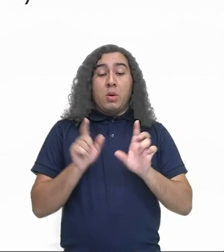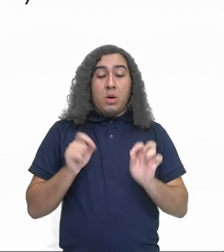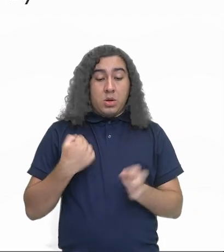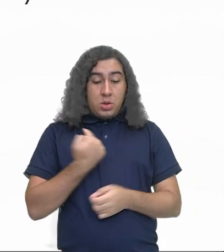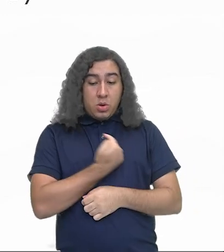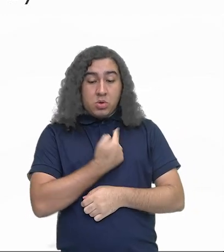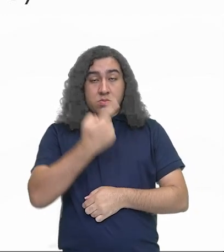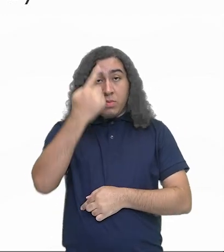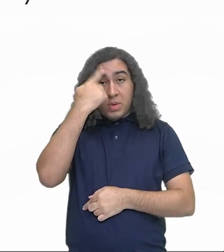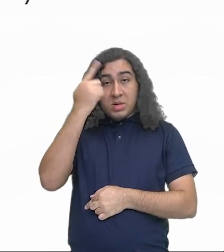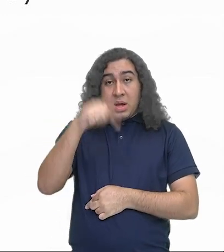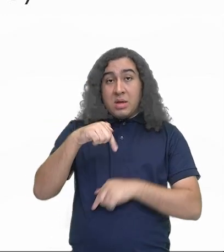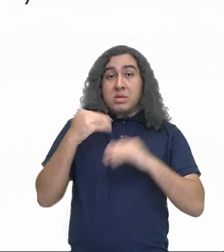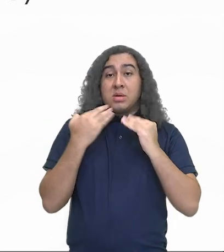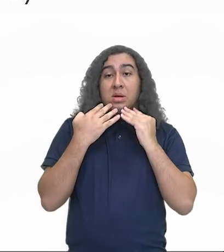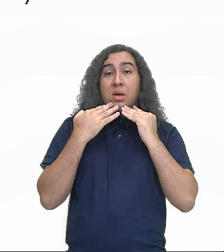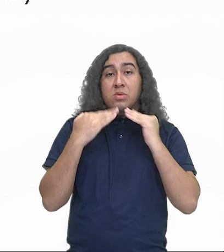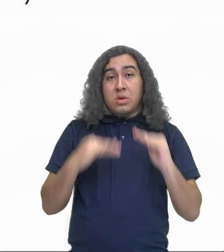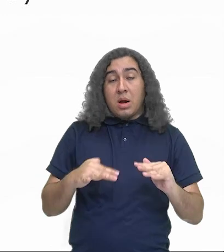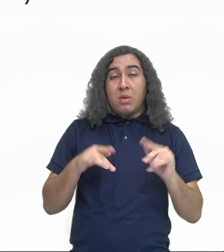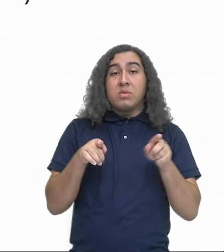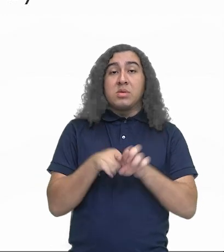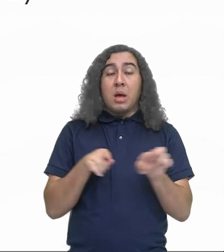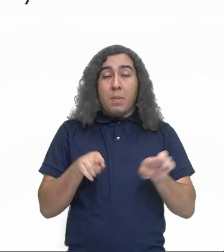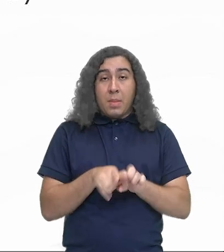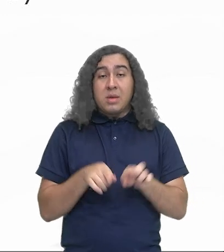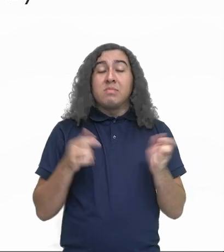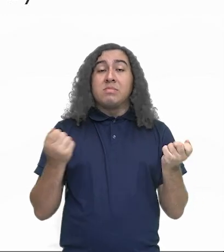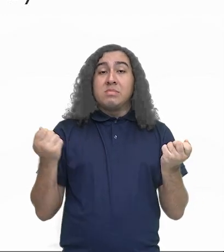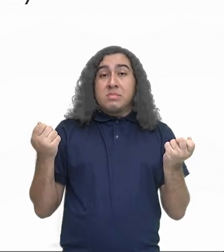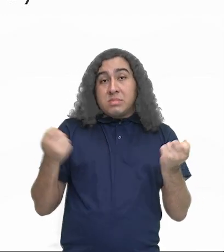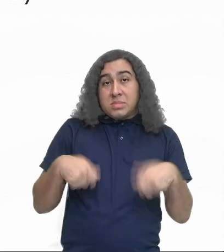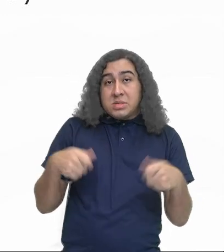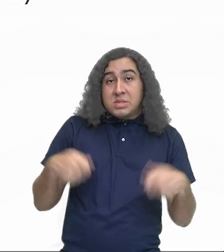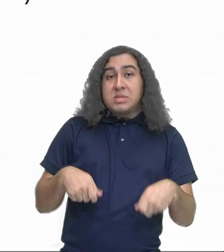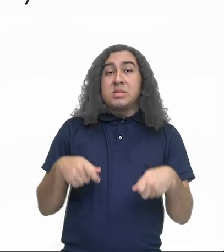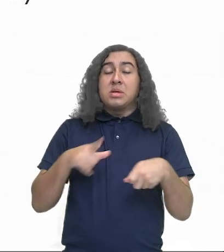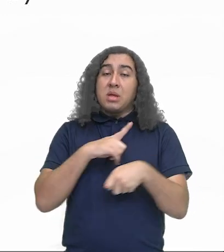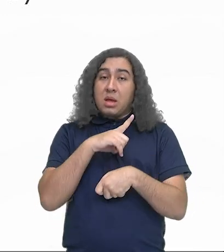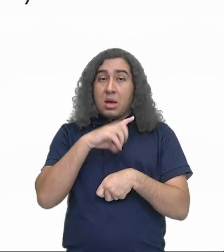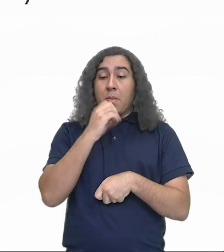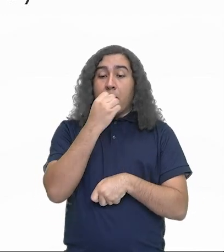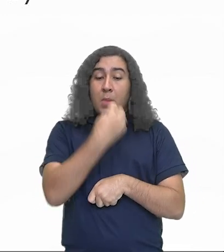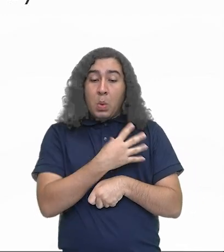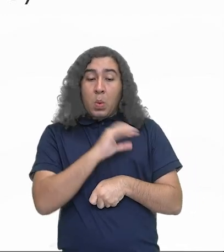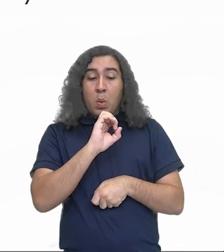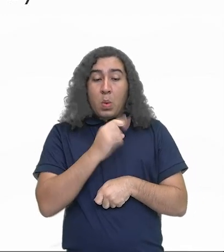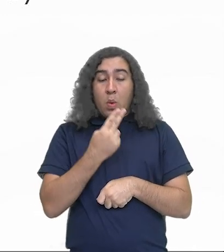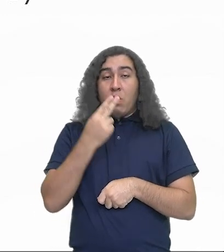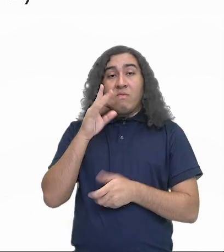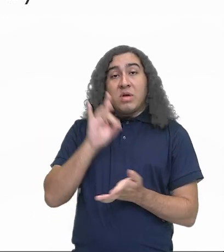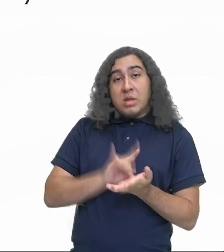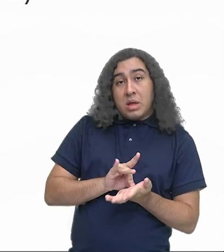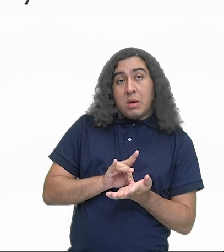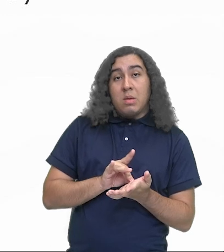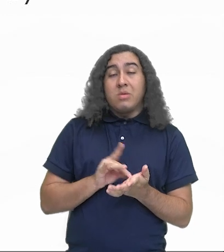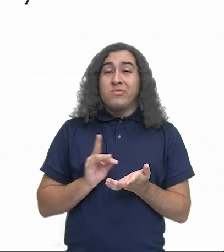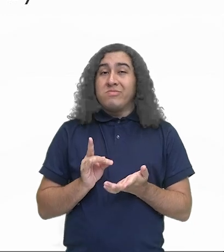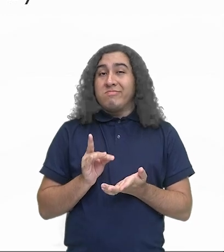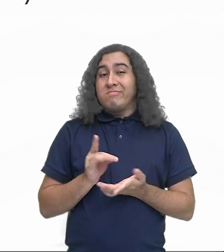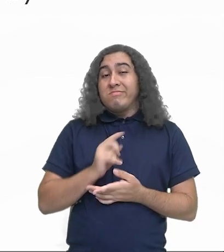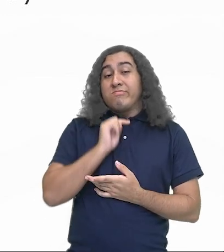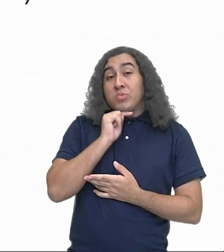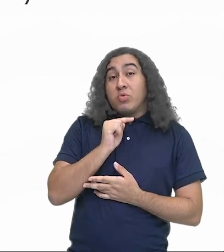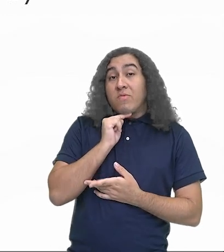como natural, inevitável, bom ou verdadeiro pode não ser bem